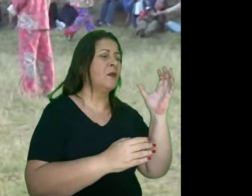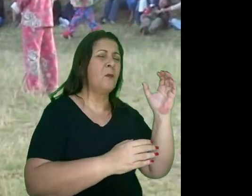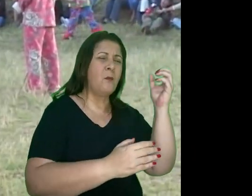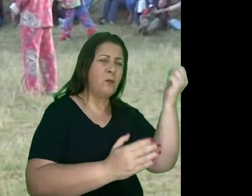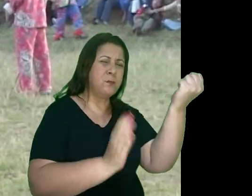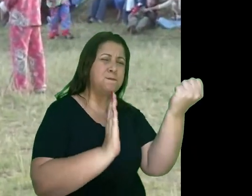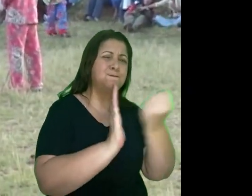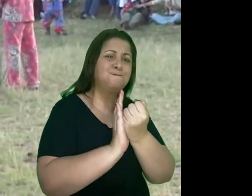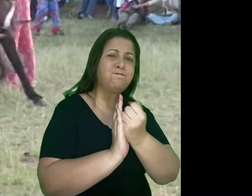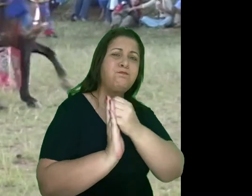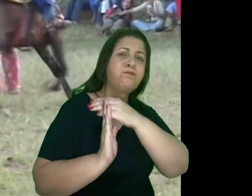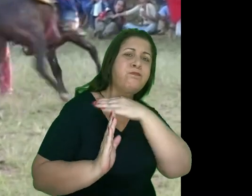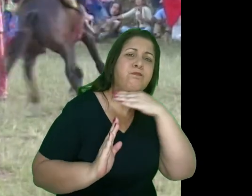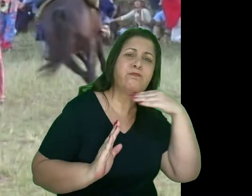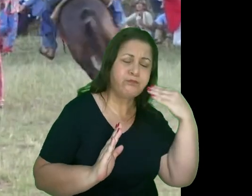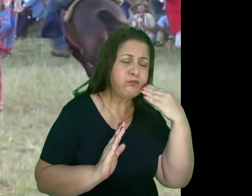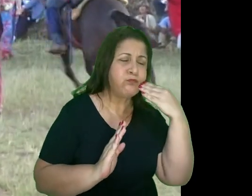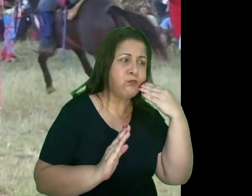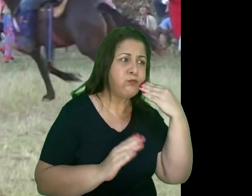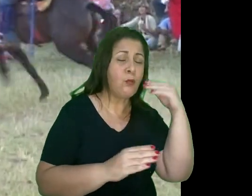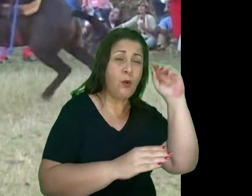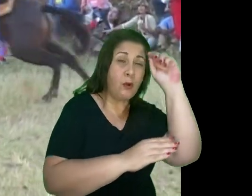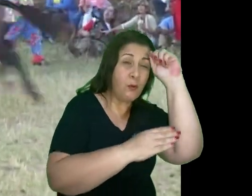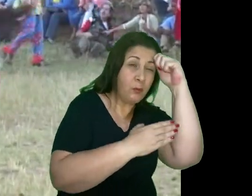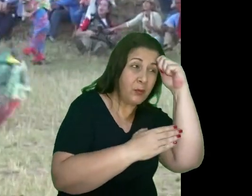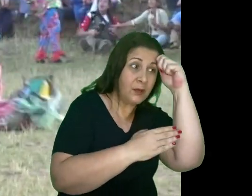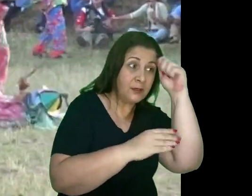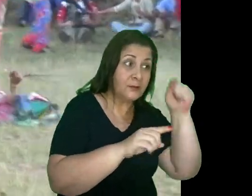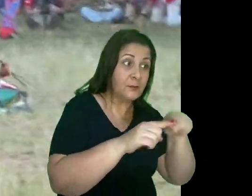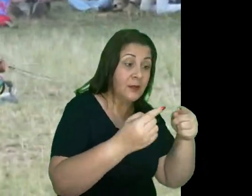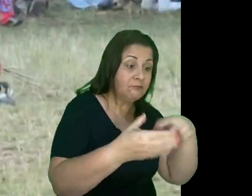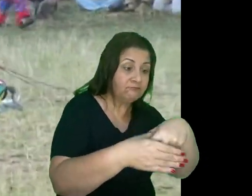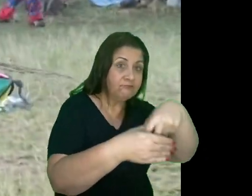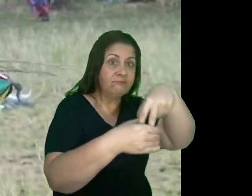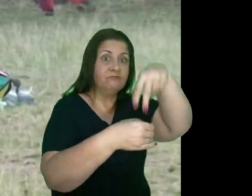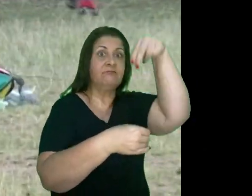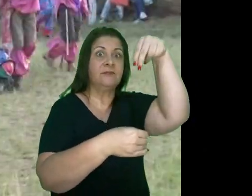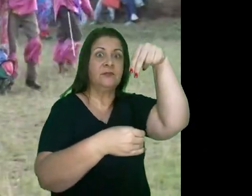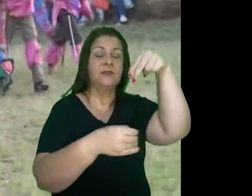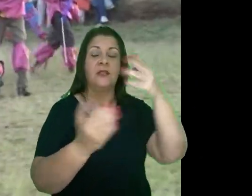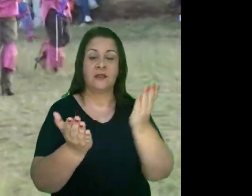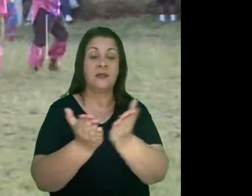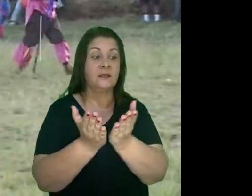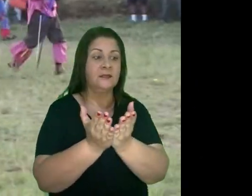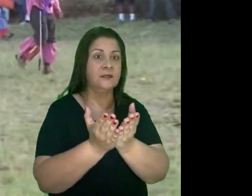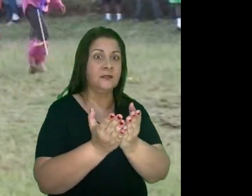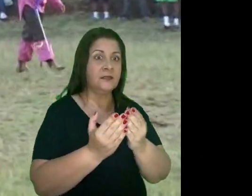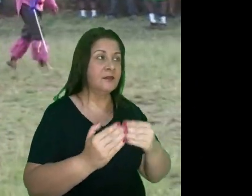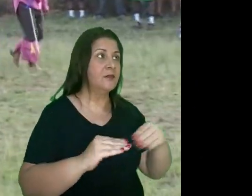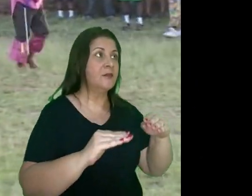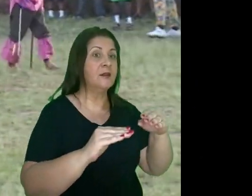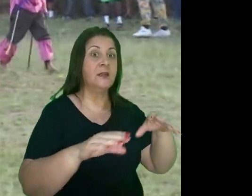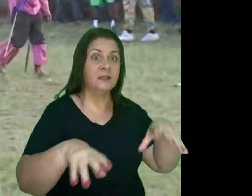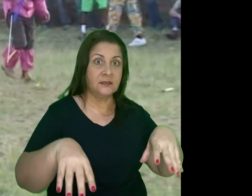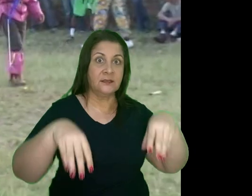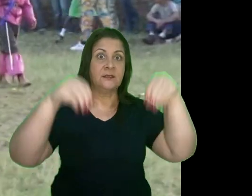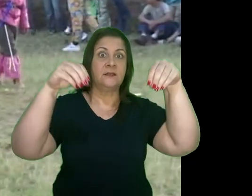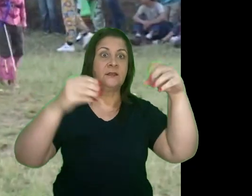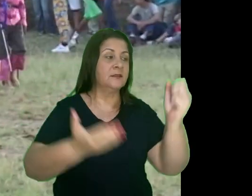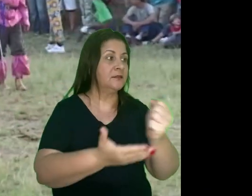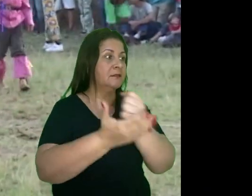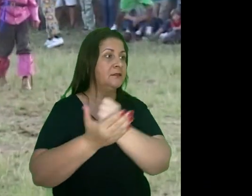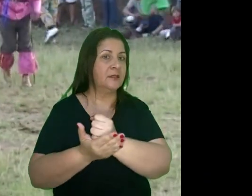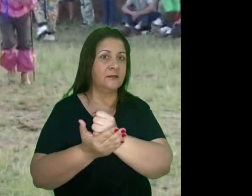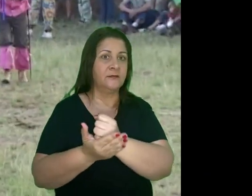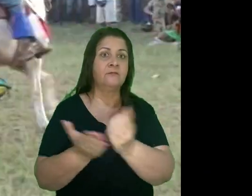um mouro que é ressuscitado pelos cristãos. Assim, os cristãos conquistam o castelo e os mouros se rendem. Os